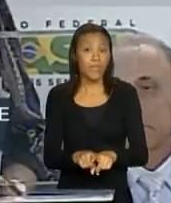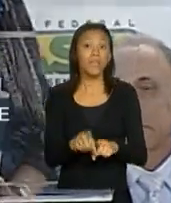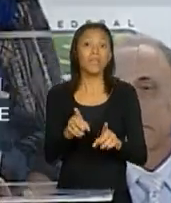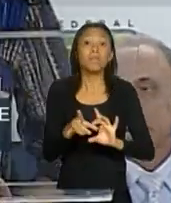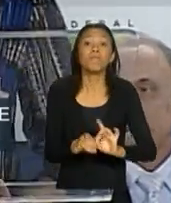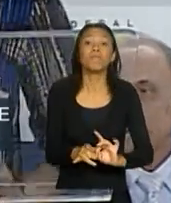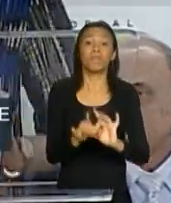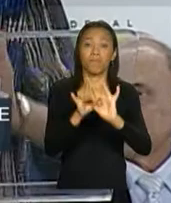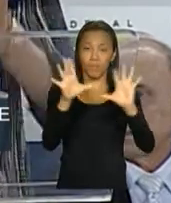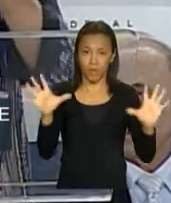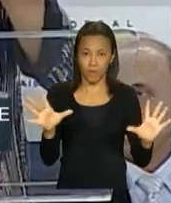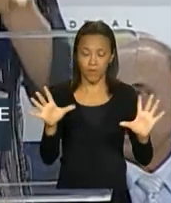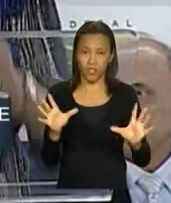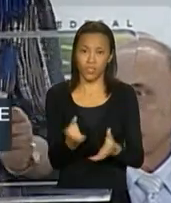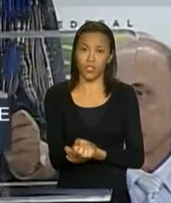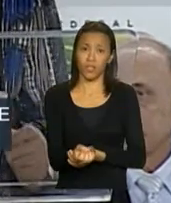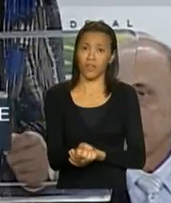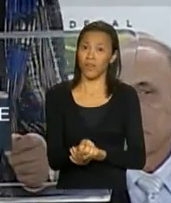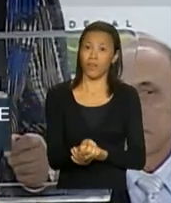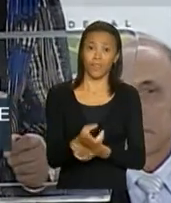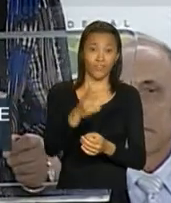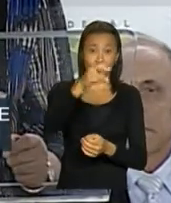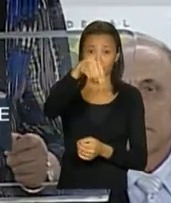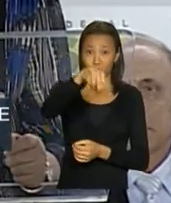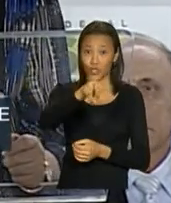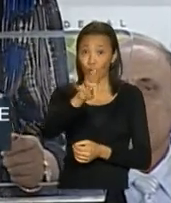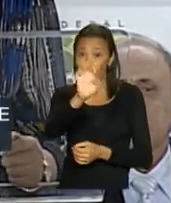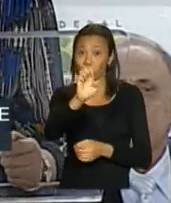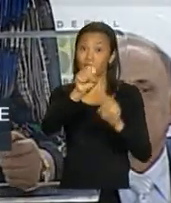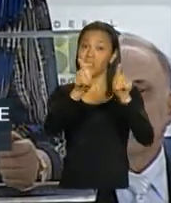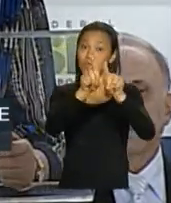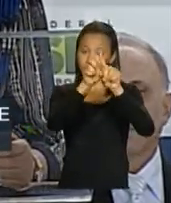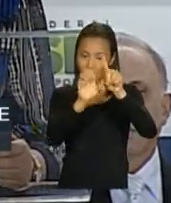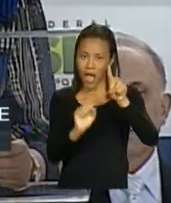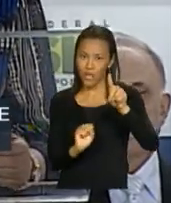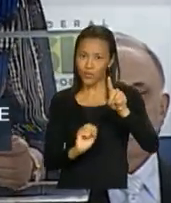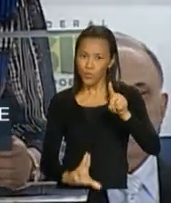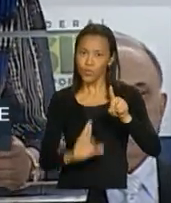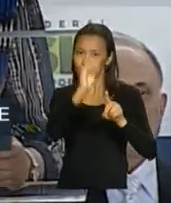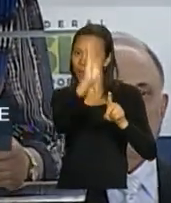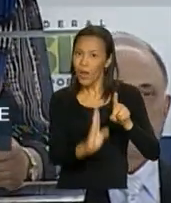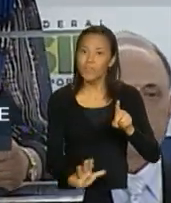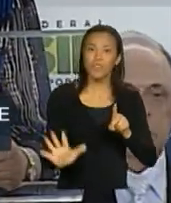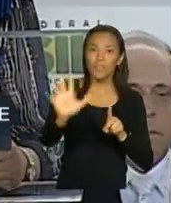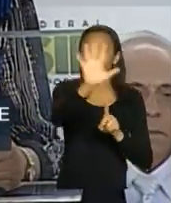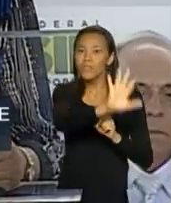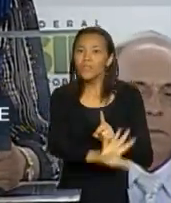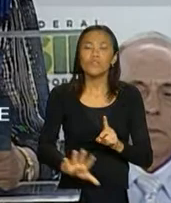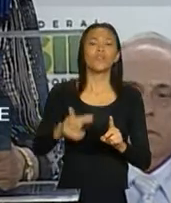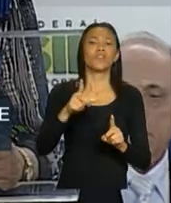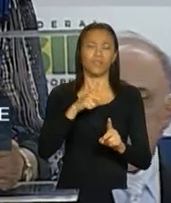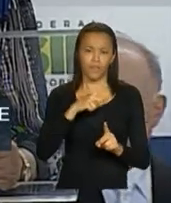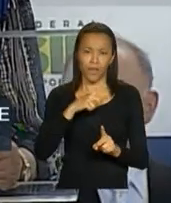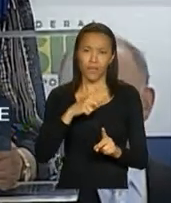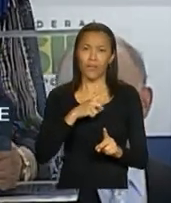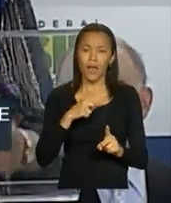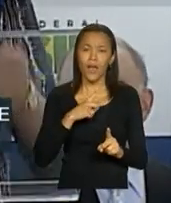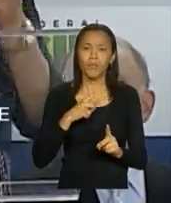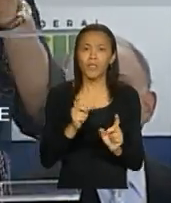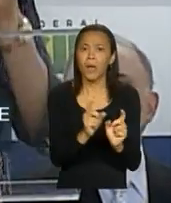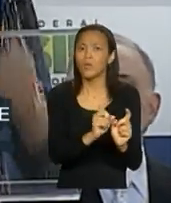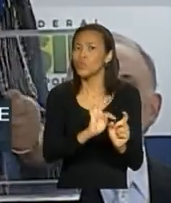corredor de norte a sul do país e vai permitir que nós tenhamos uma infraestrutura